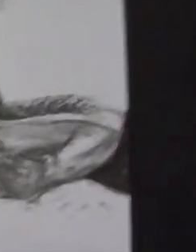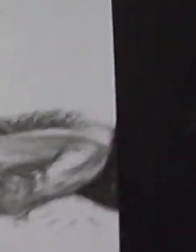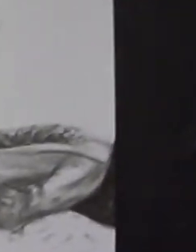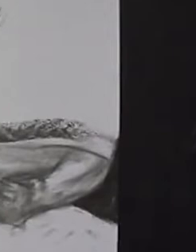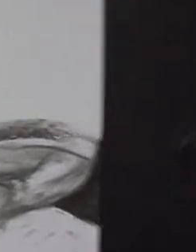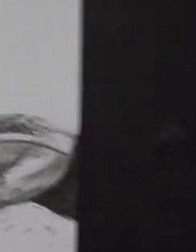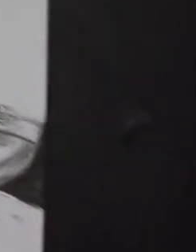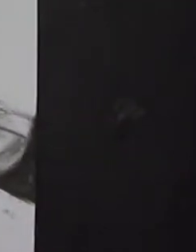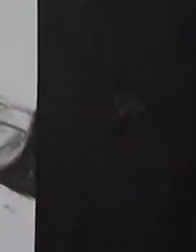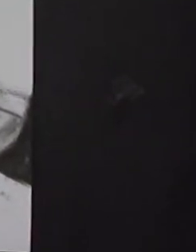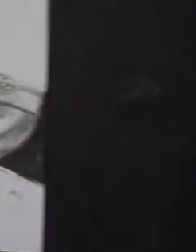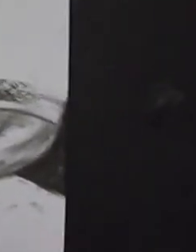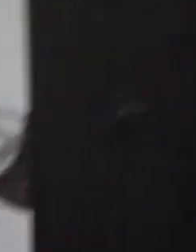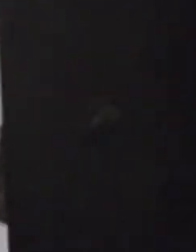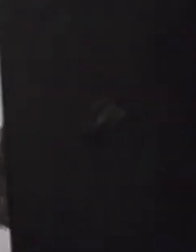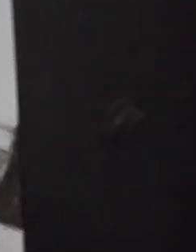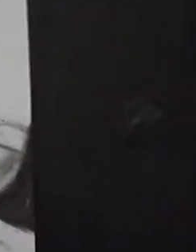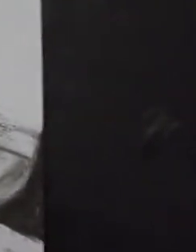É, parabéns.